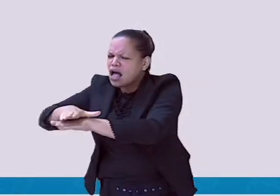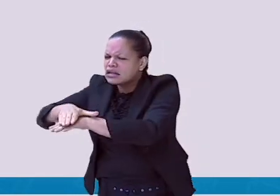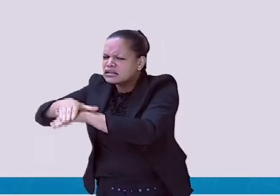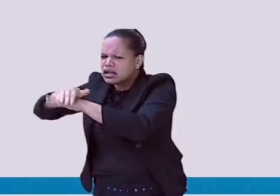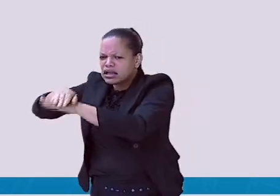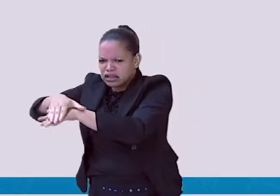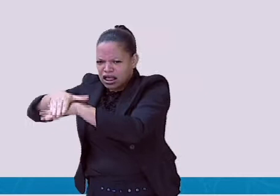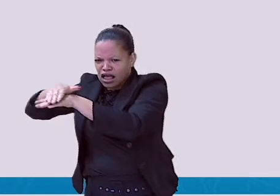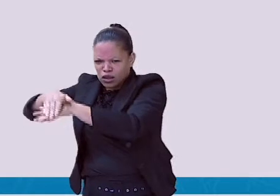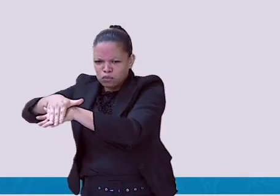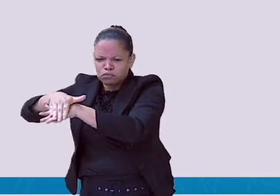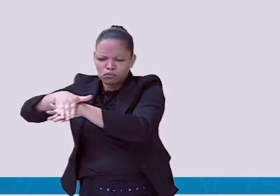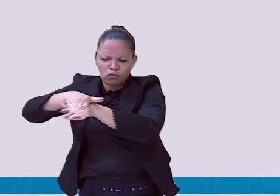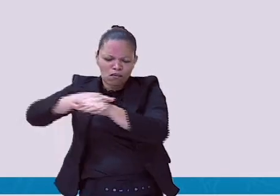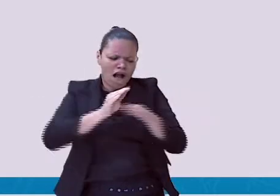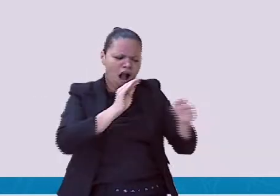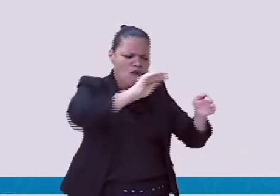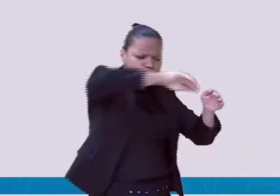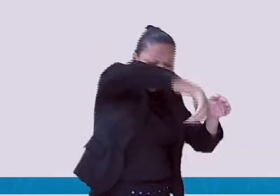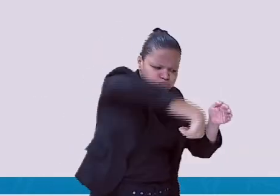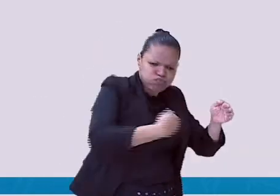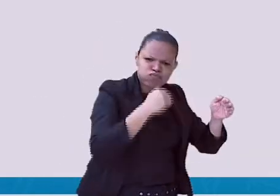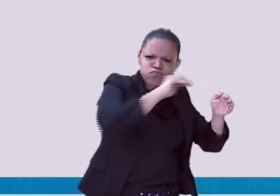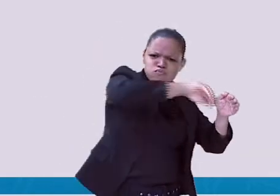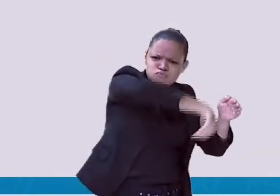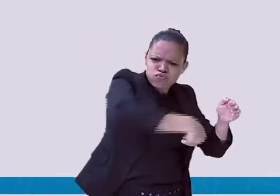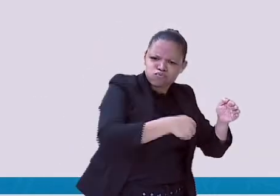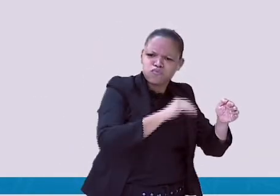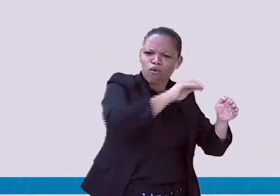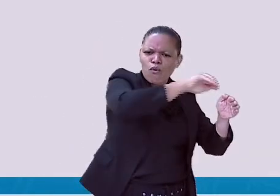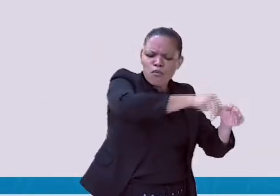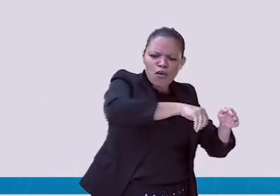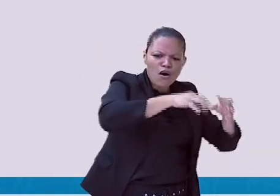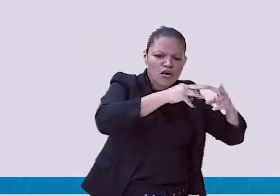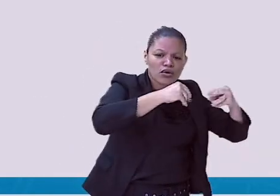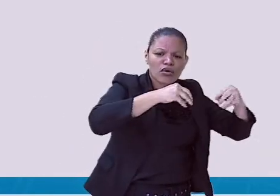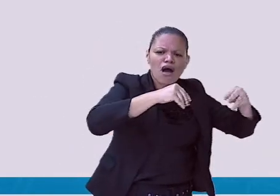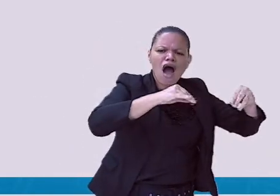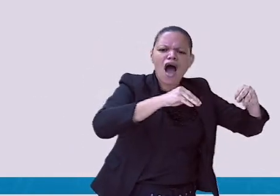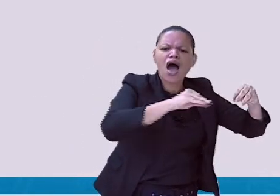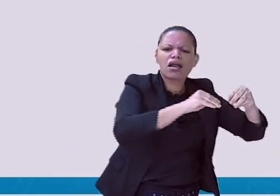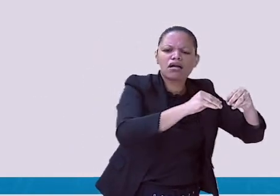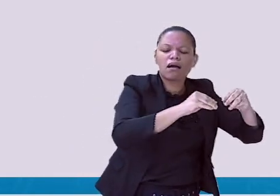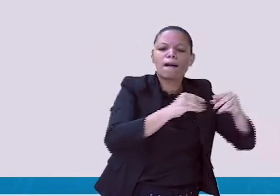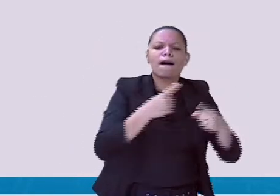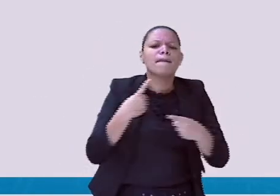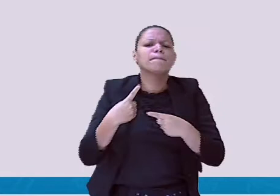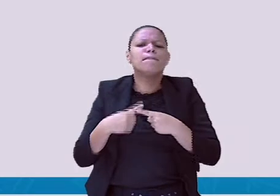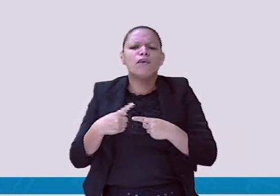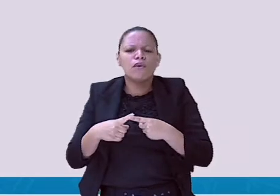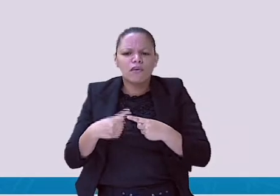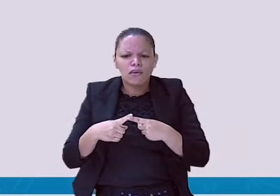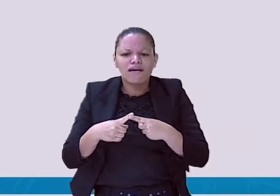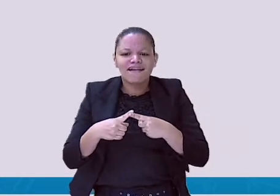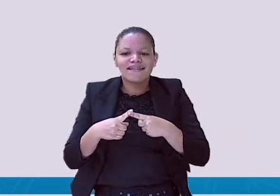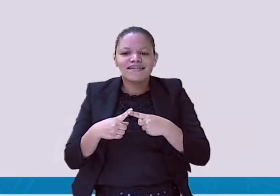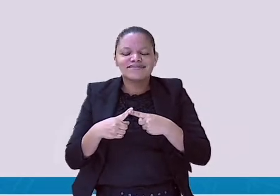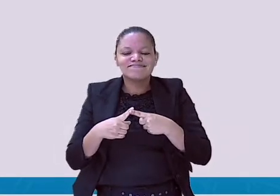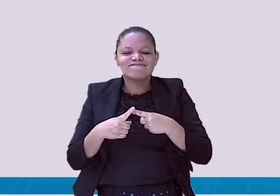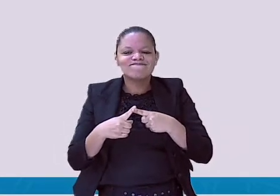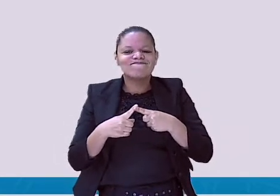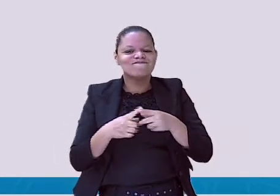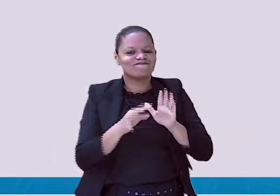fazem esses buracos? No texto fala assim, para colocarem os seus ovos. Desse